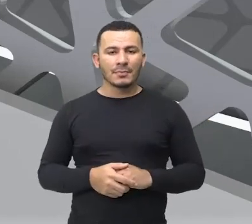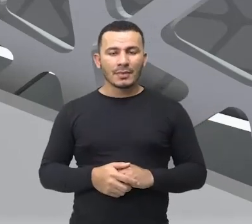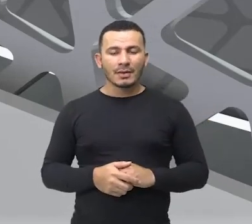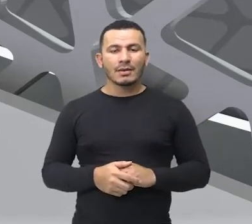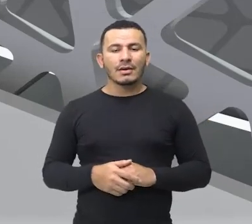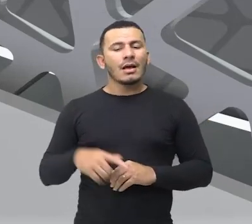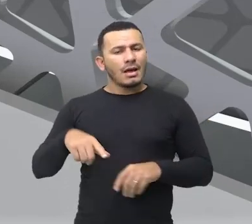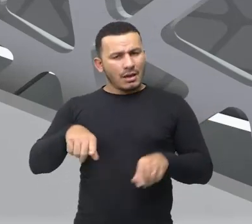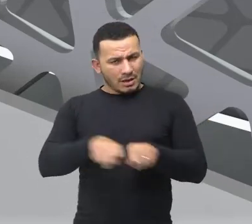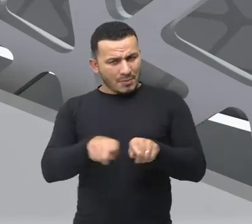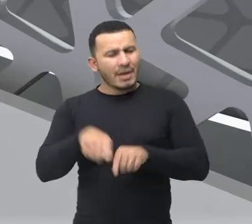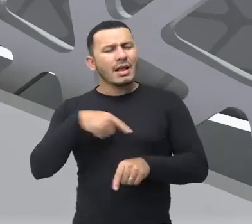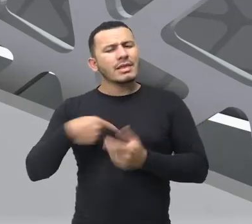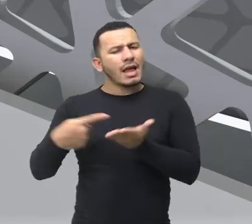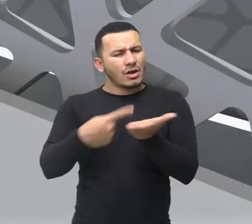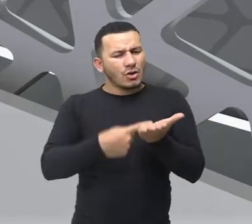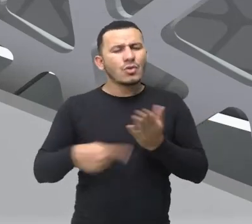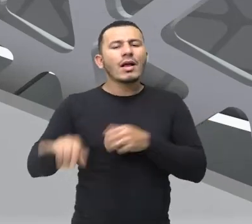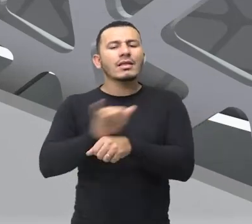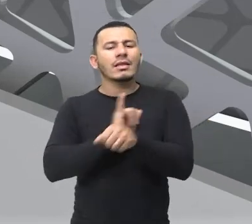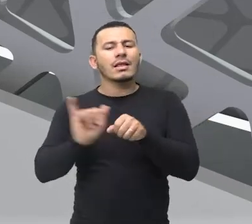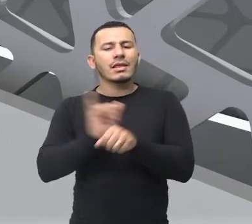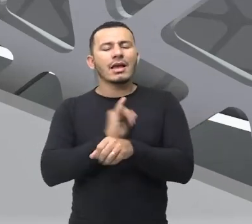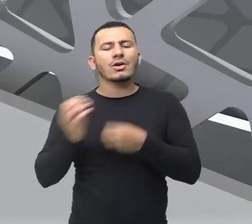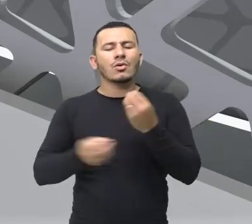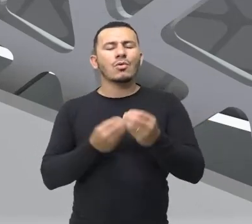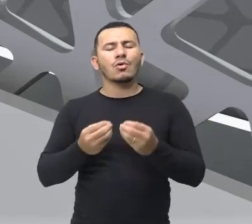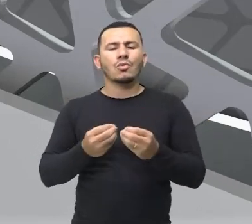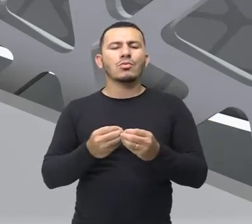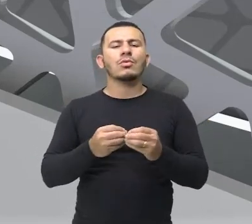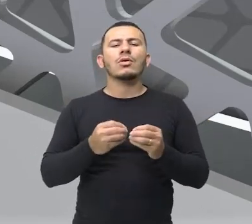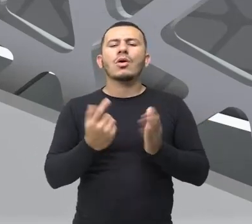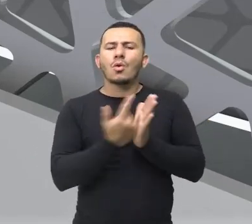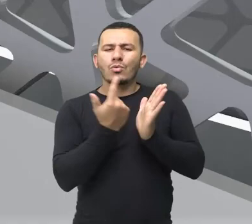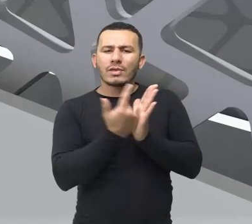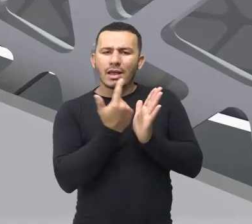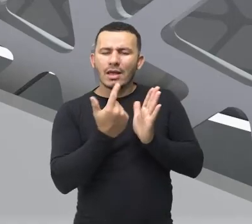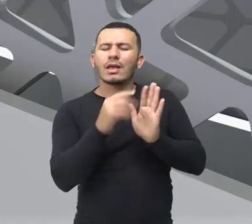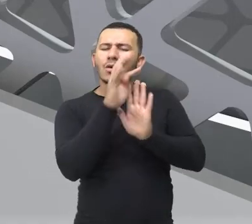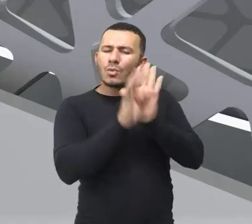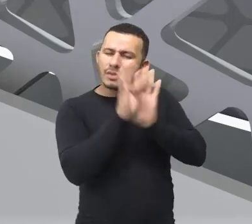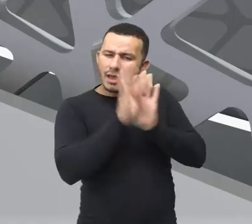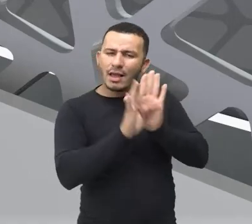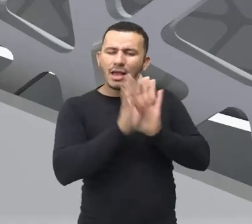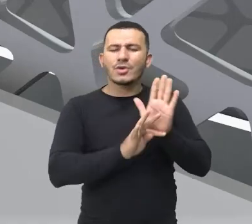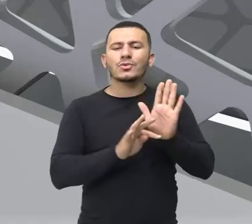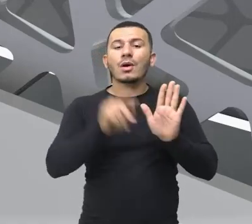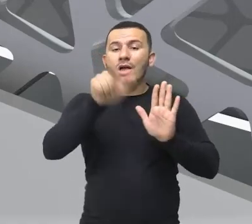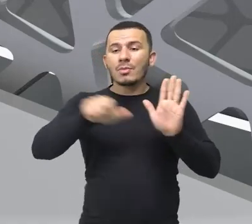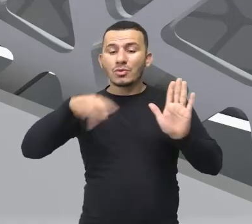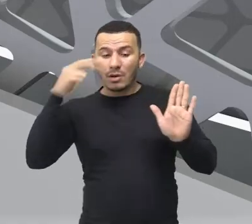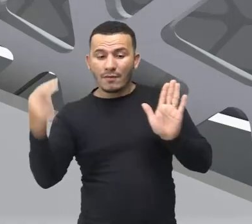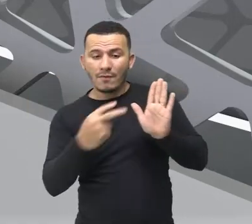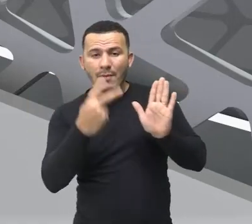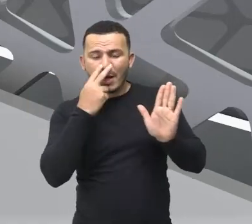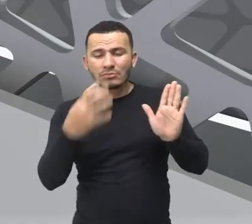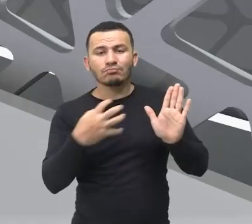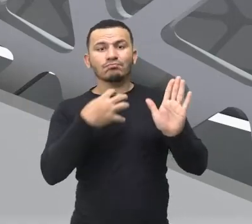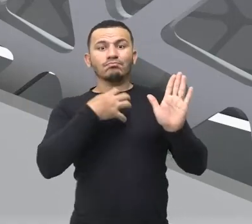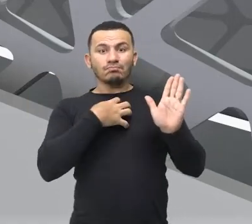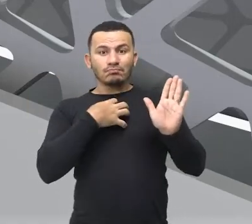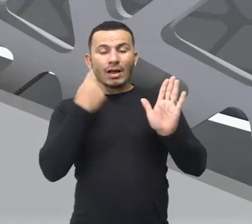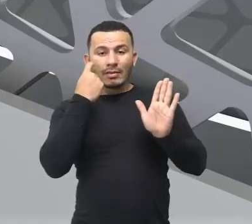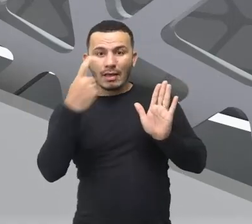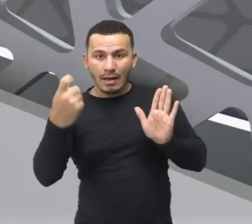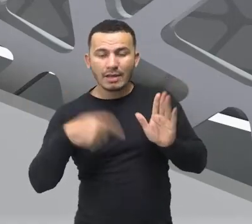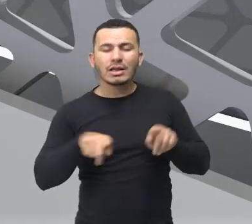existem estratégias para prender a atenção do leitor, como enunciados que vão causar impacto no leitor, a escolha